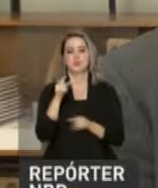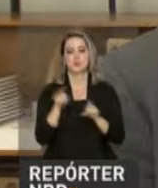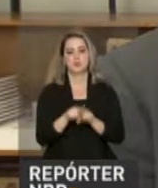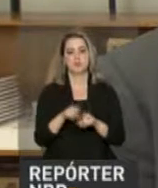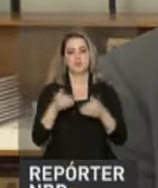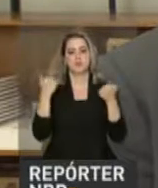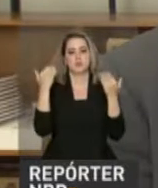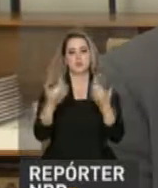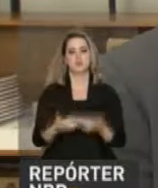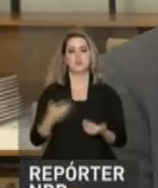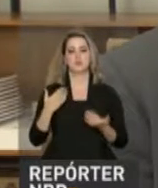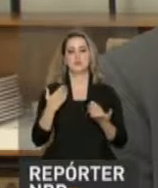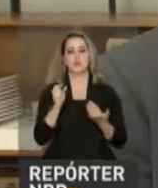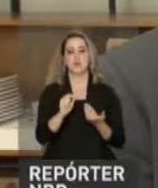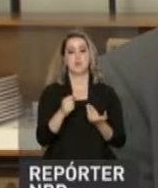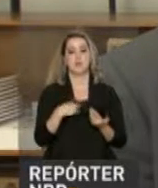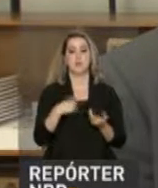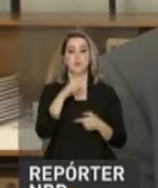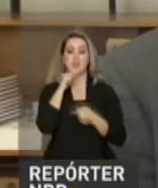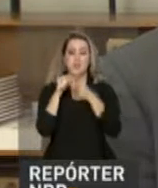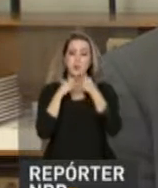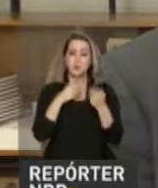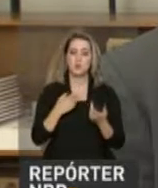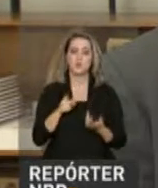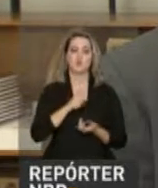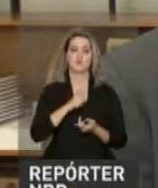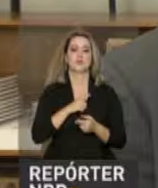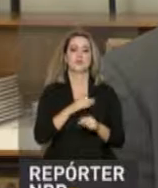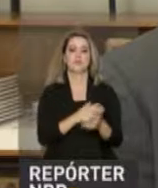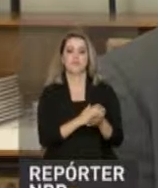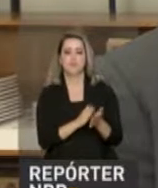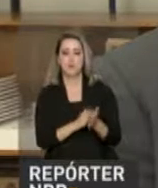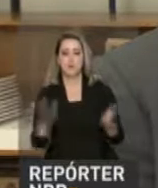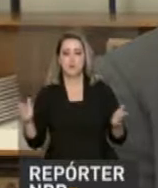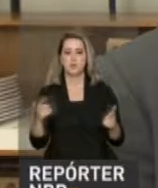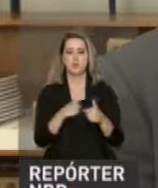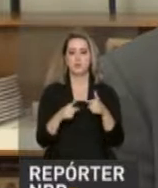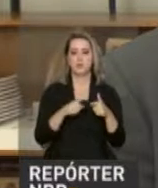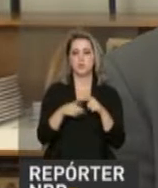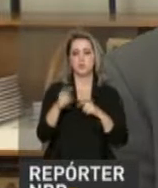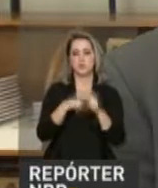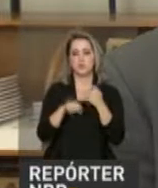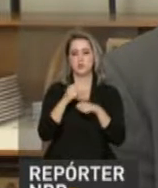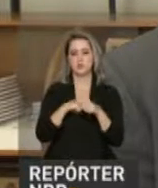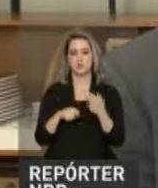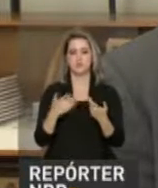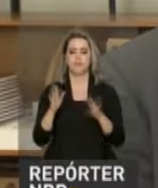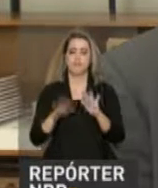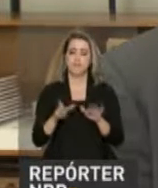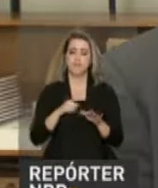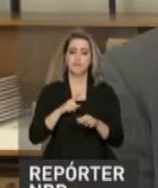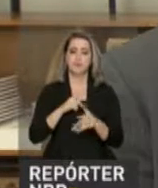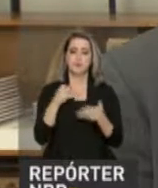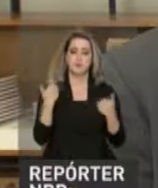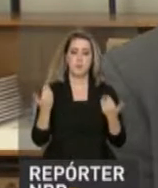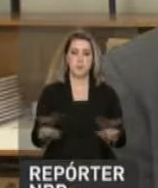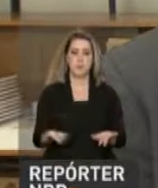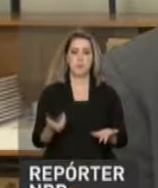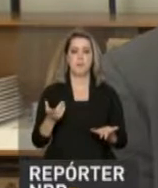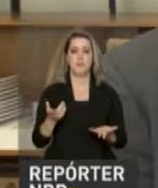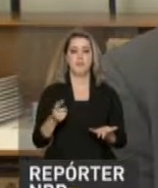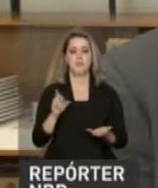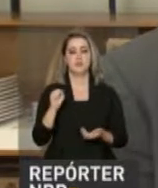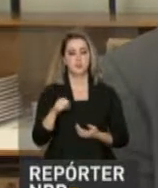fazer frente às incertezas, né, que um período de crise econômica acaba tendo, né? Então